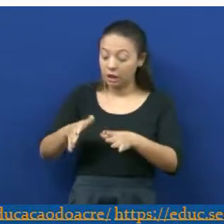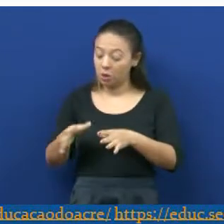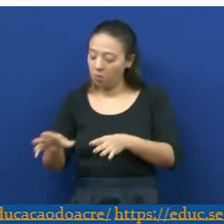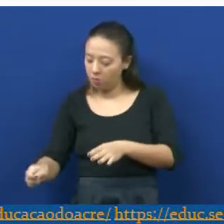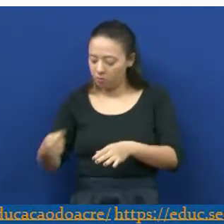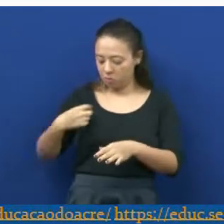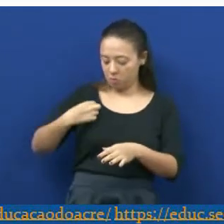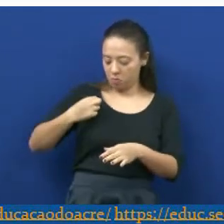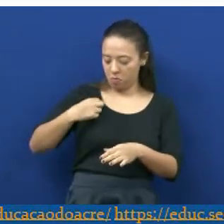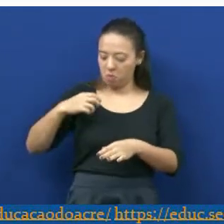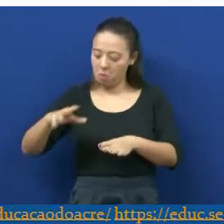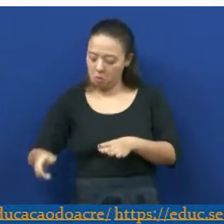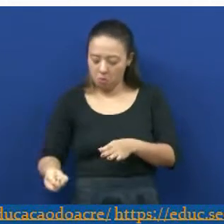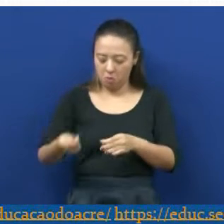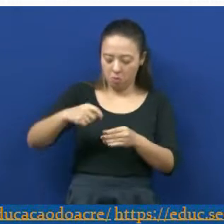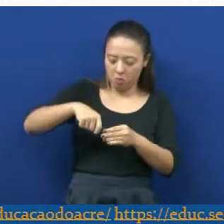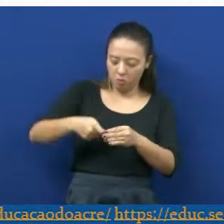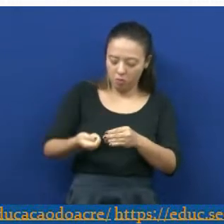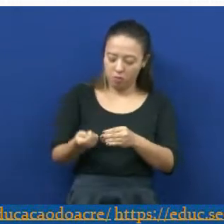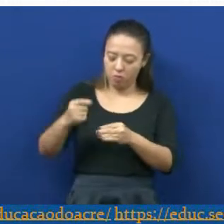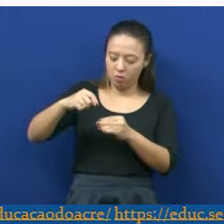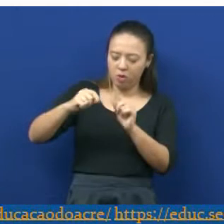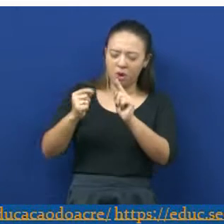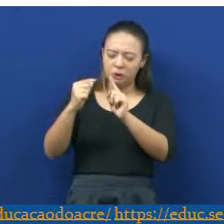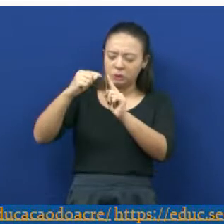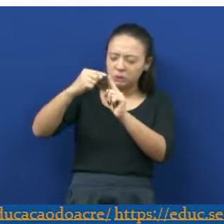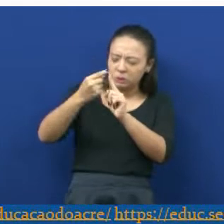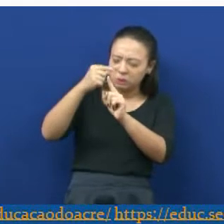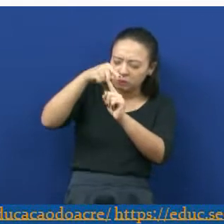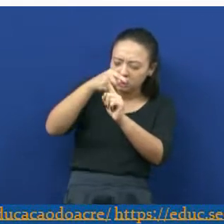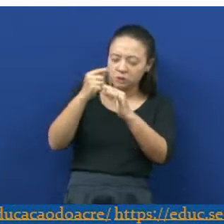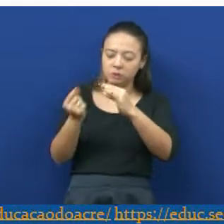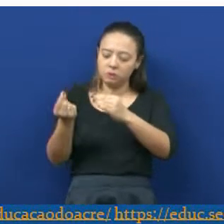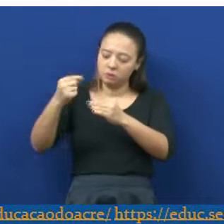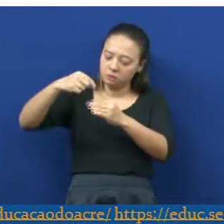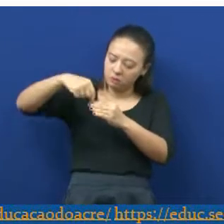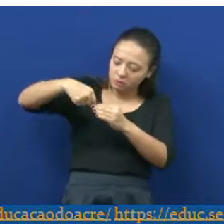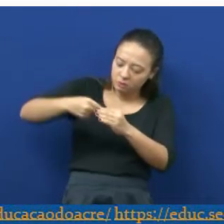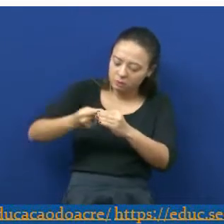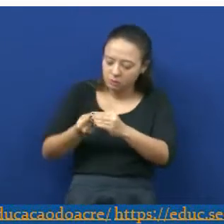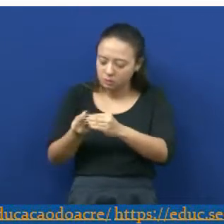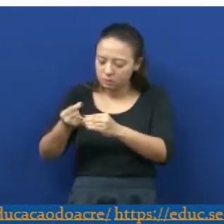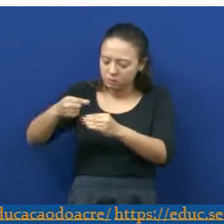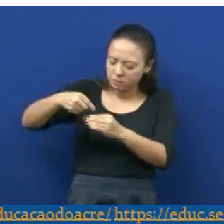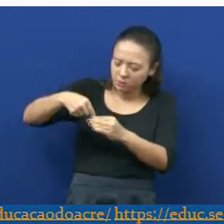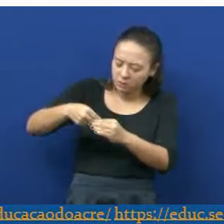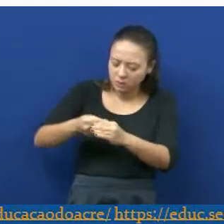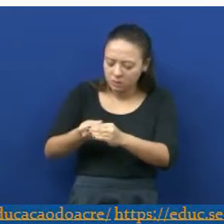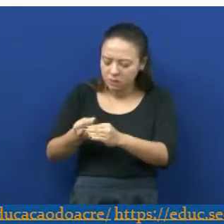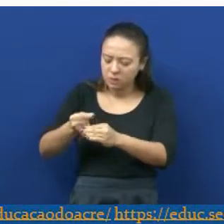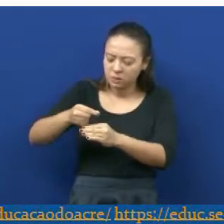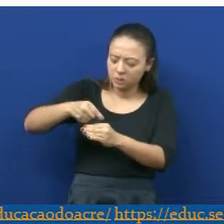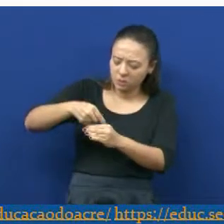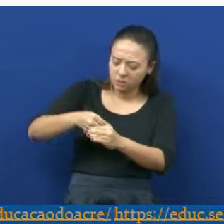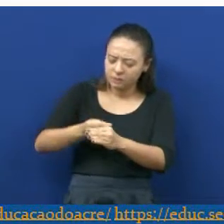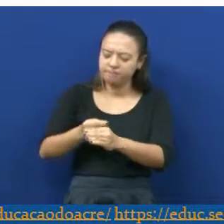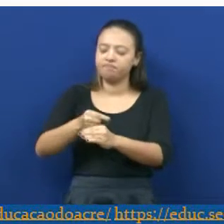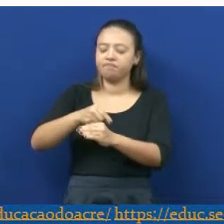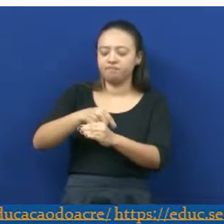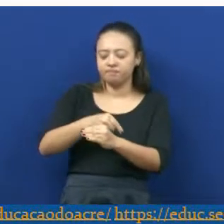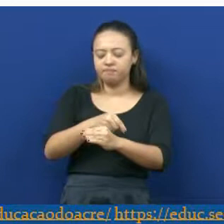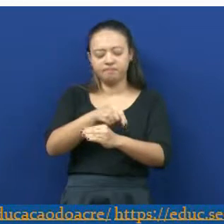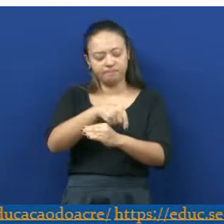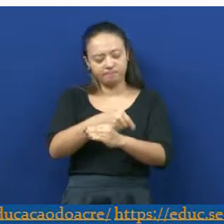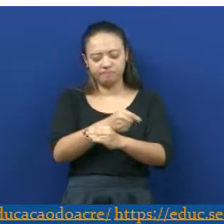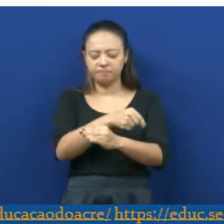linha, enfiou a linha na agulha e entrou a coser. Uma e outra iam andando orgulhosas pelo pano adiante, que era